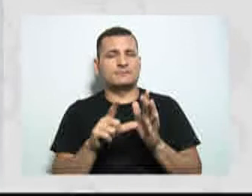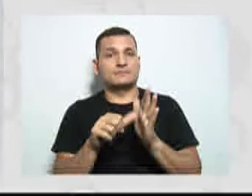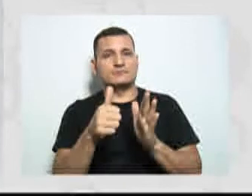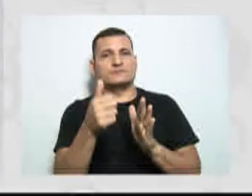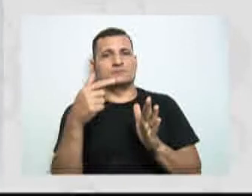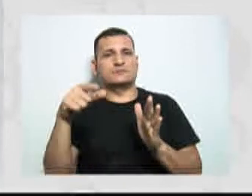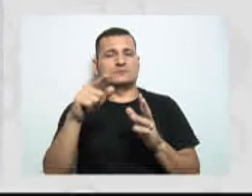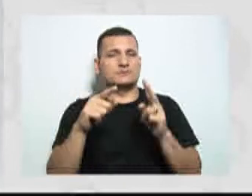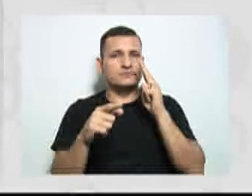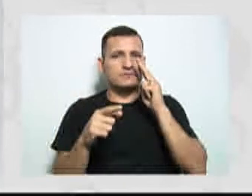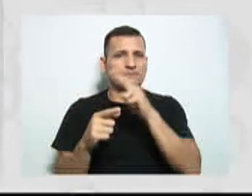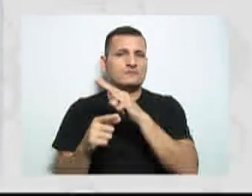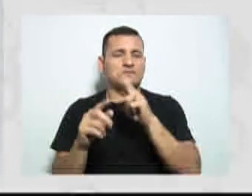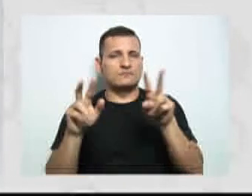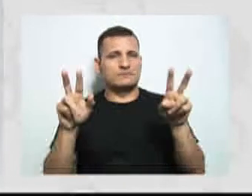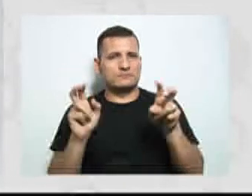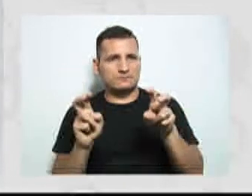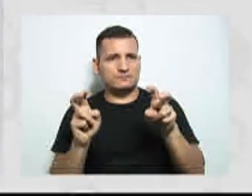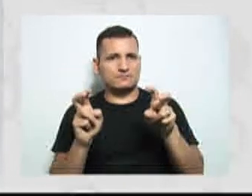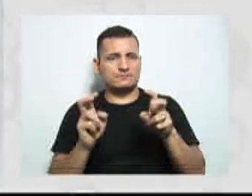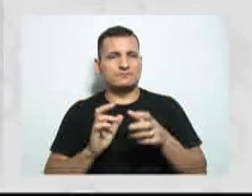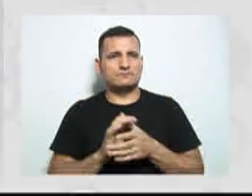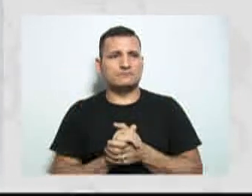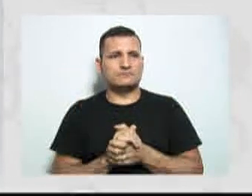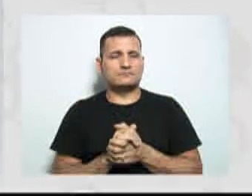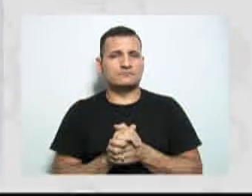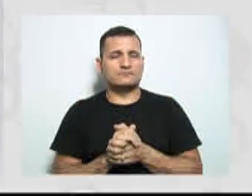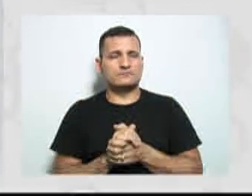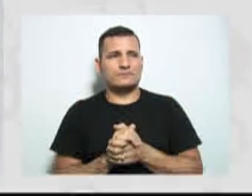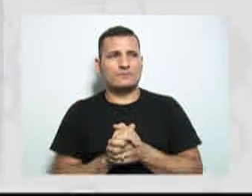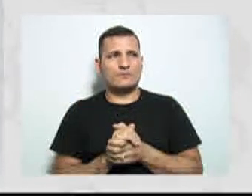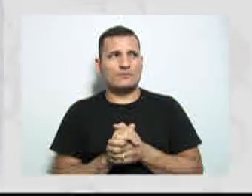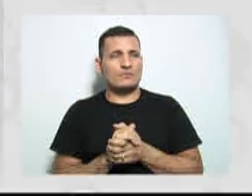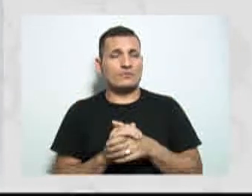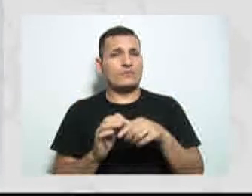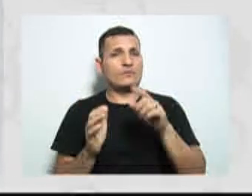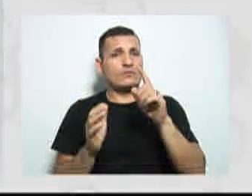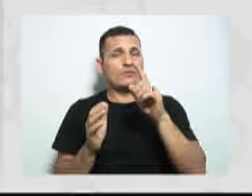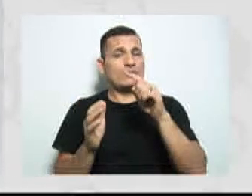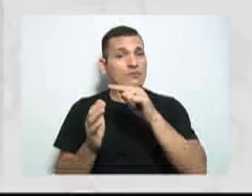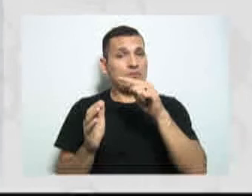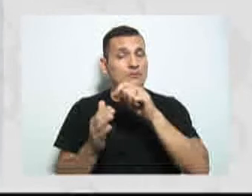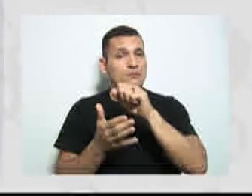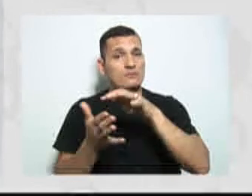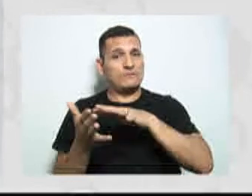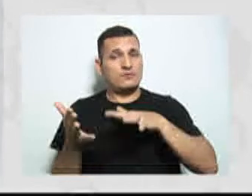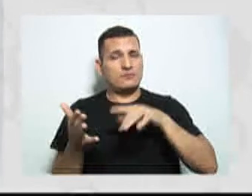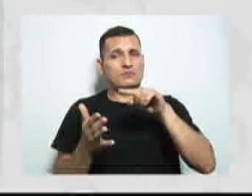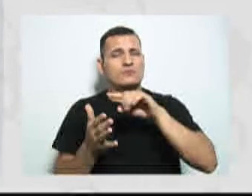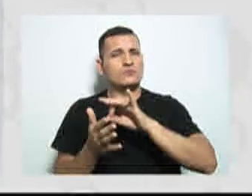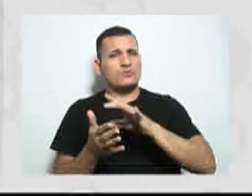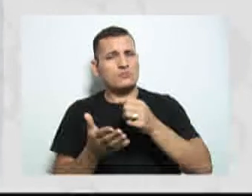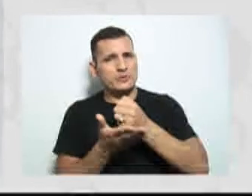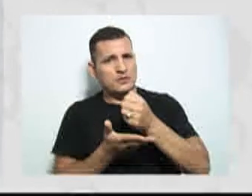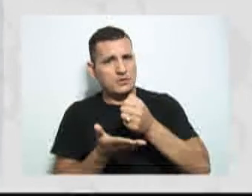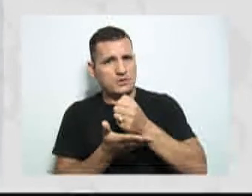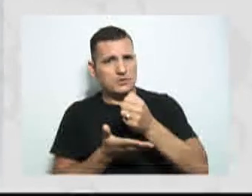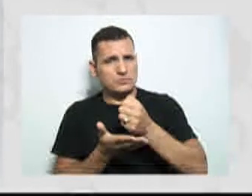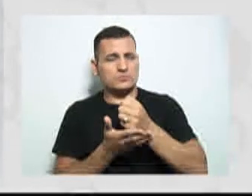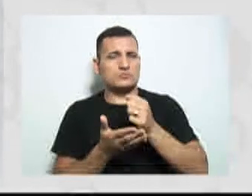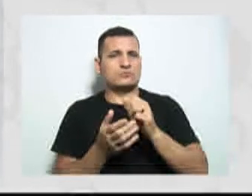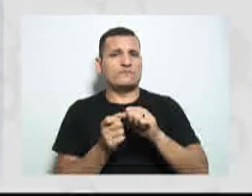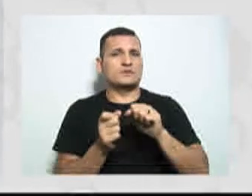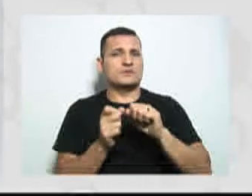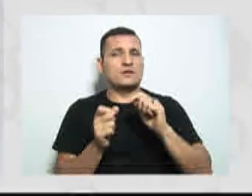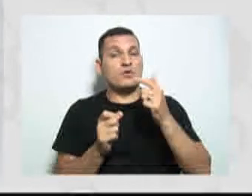vocês vão tratar desse assunto. E essa atividade, ela é base para a resolução da posterior,